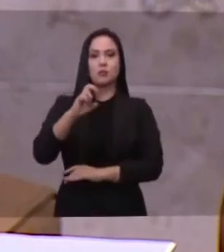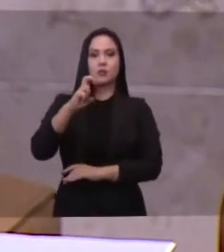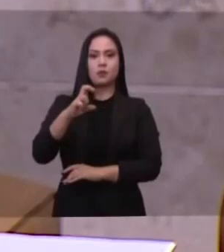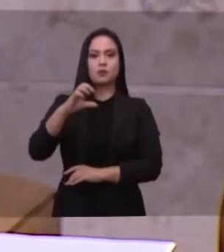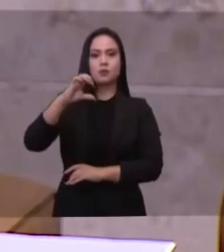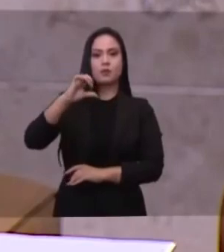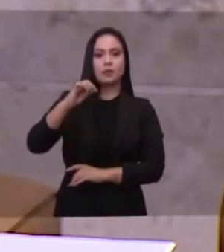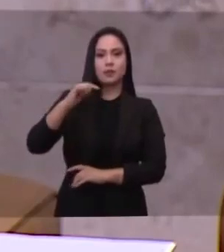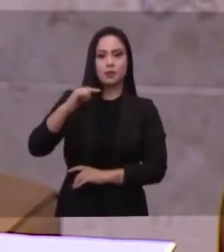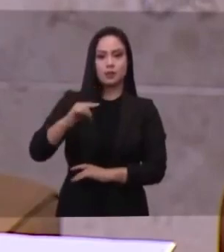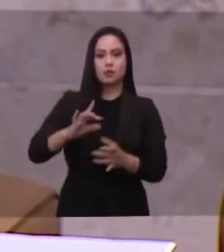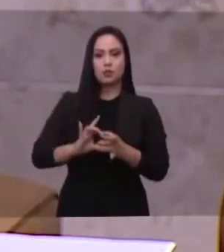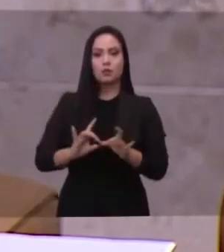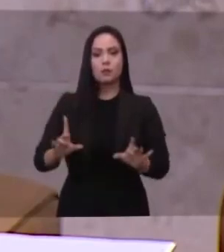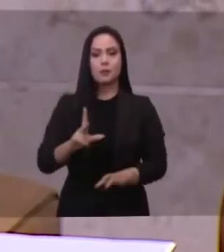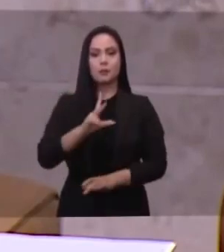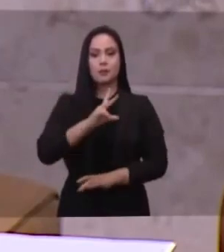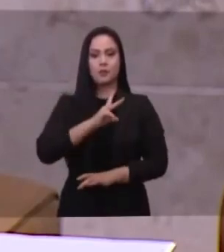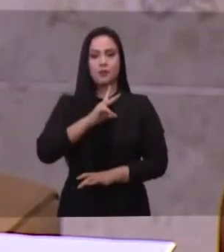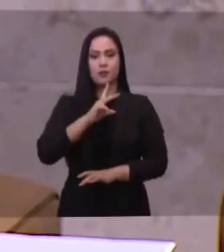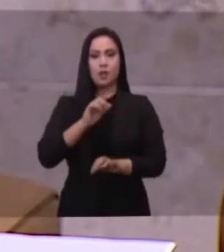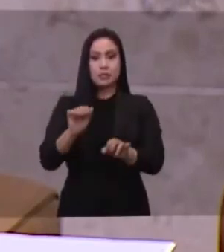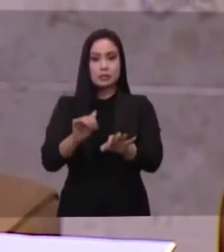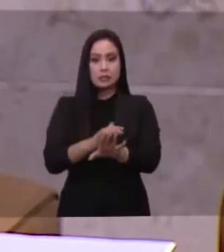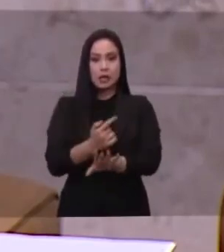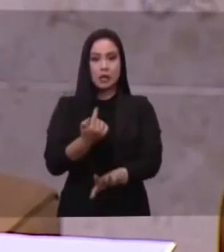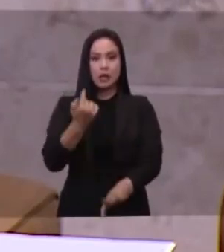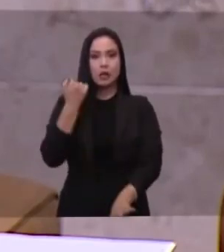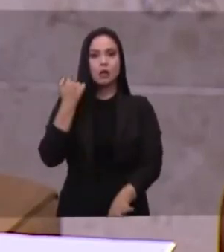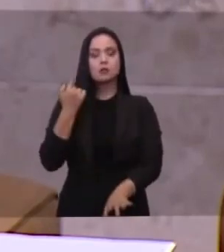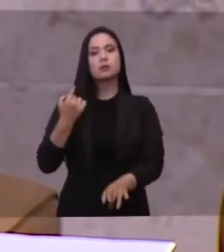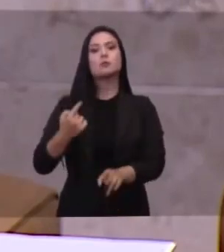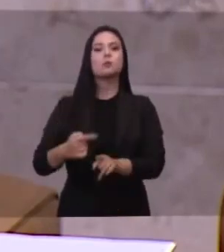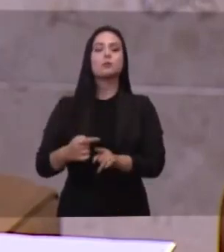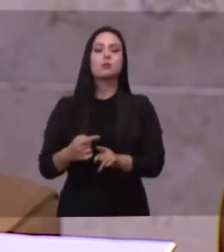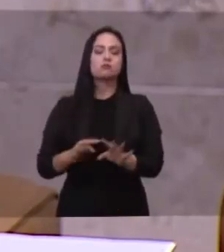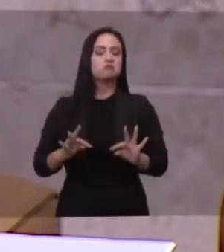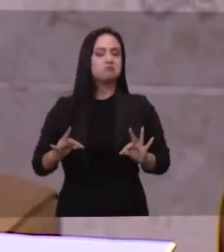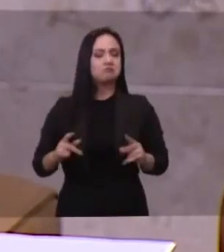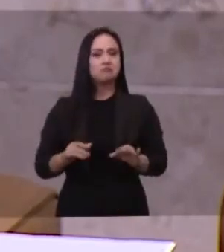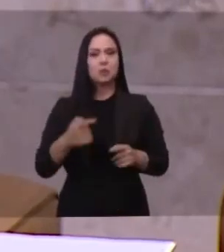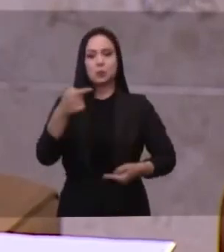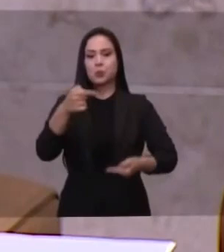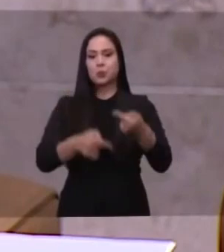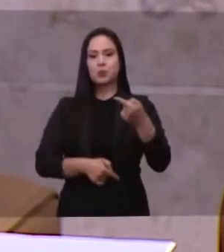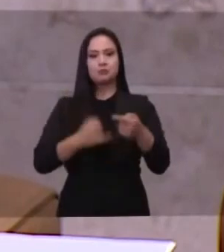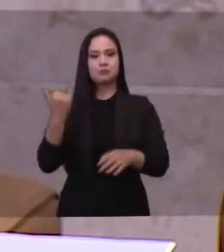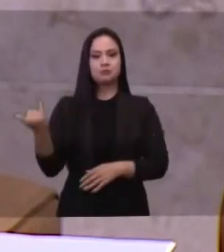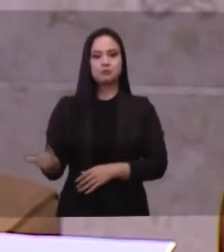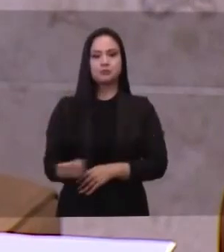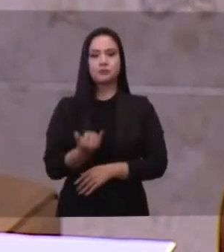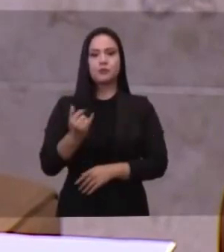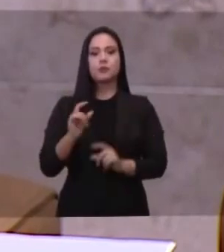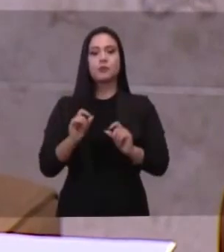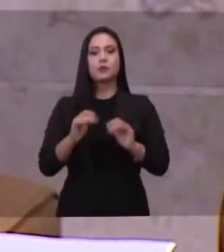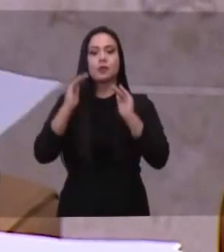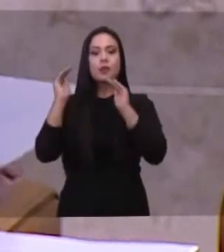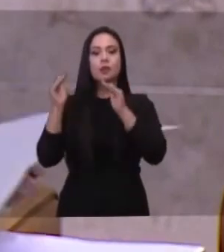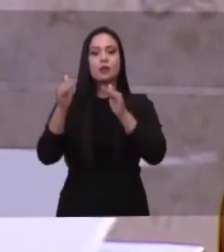9.514/97, a autonomia privada cessa muito antes, sendo inteiramente destituída de relevo no que diz